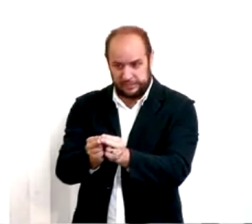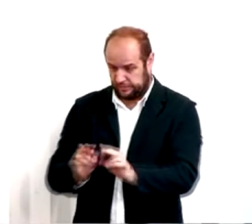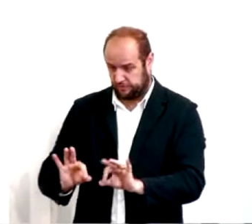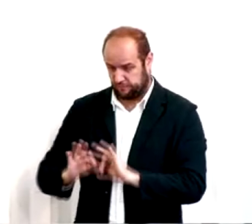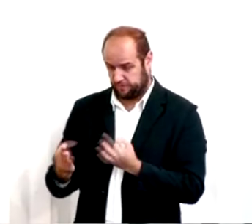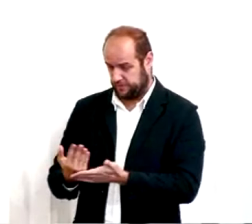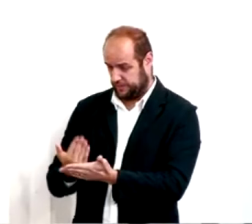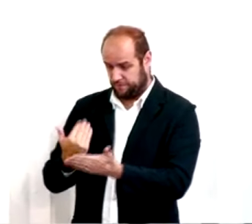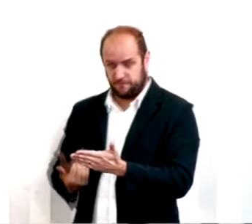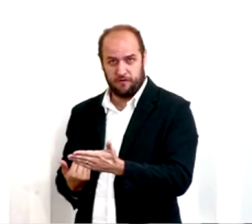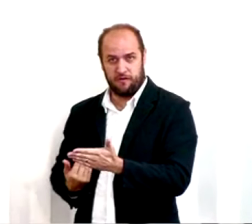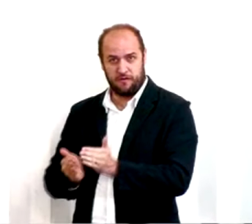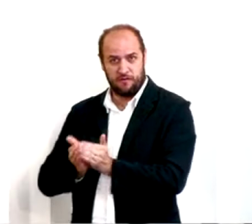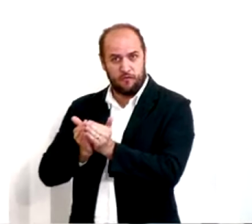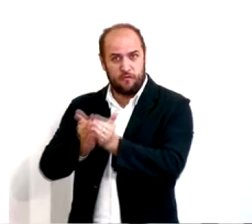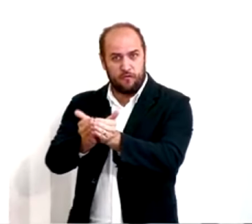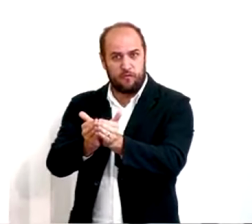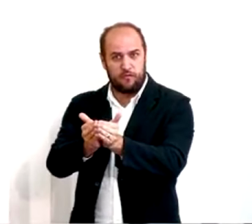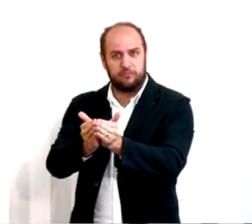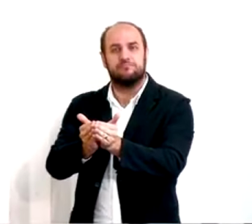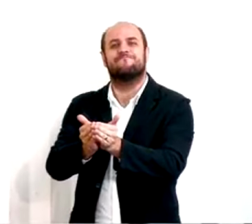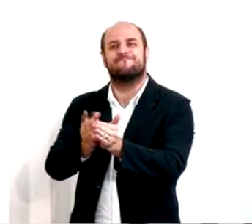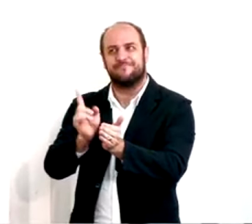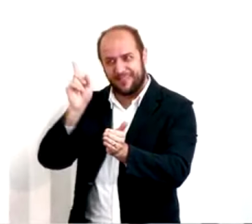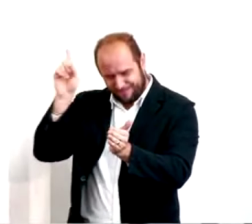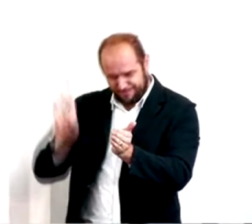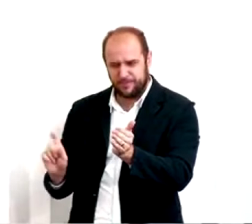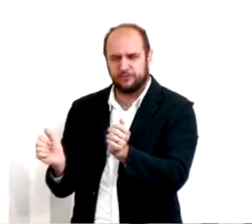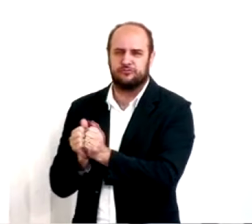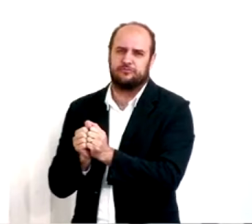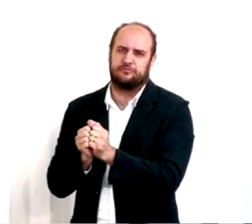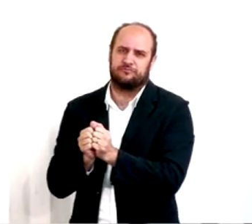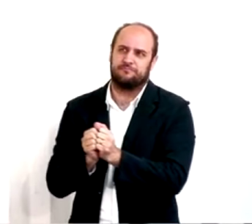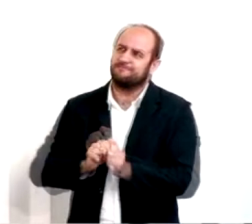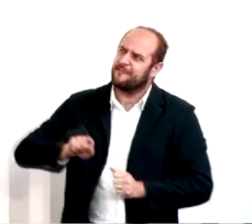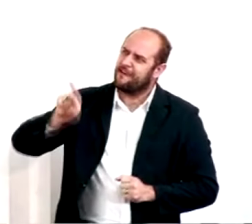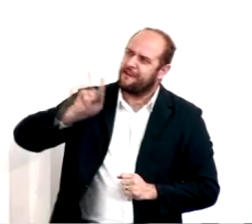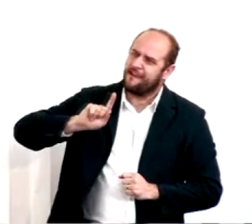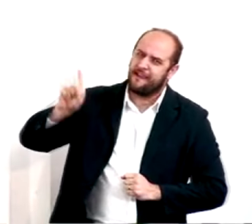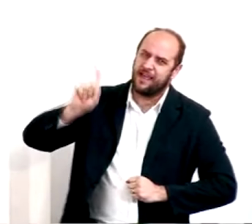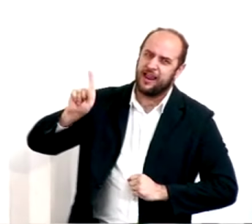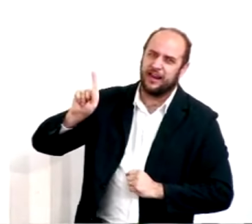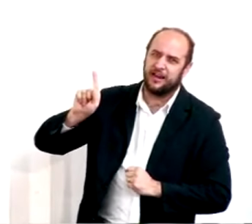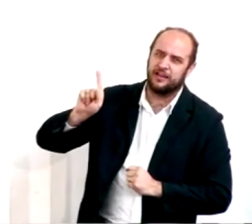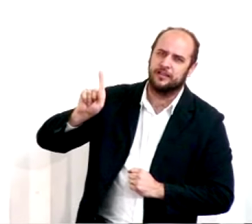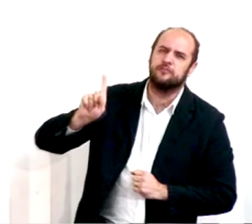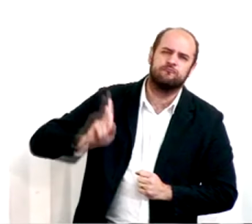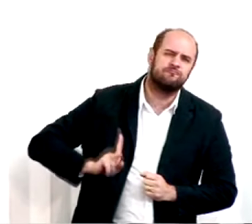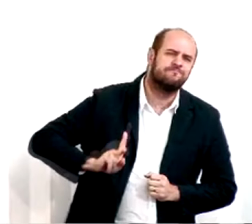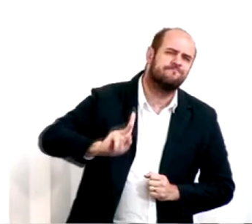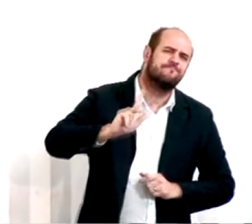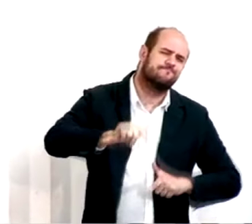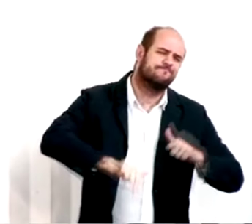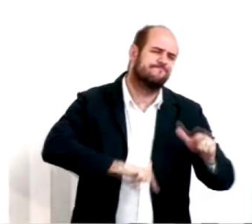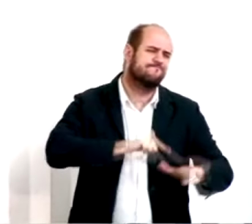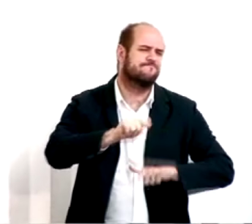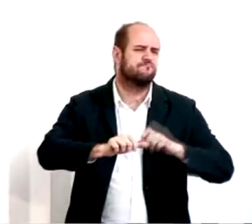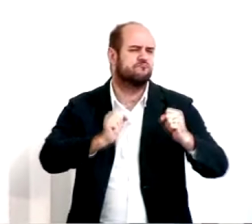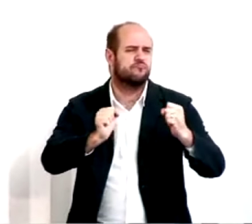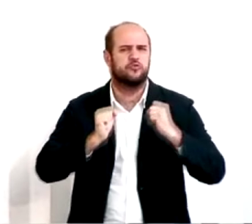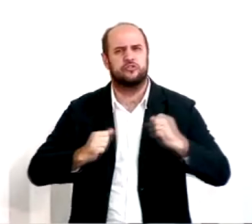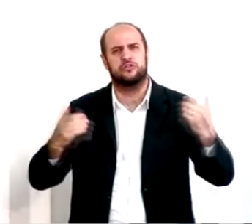que tava separando o ímpios de eleitos aquele continua a fazer a sua obra pelo seu